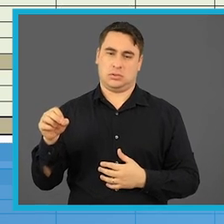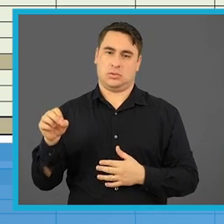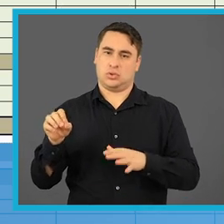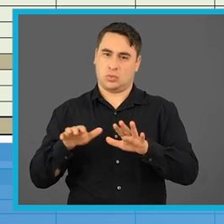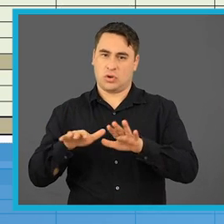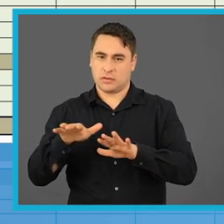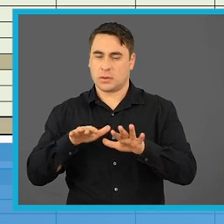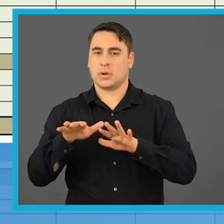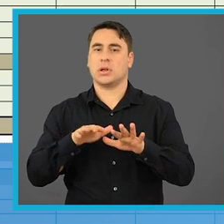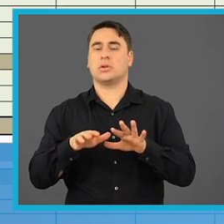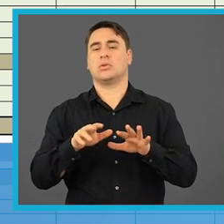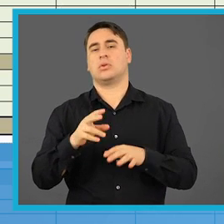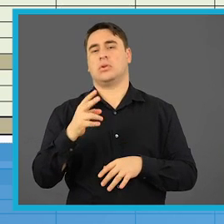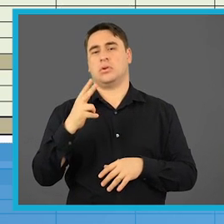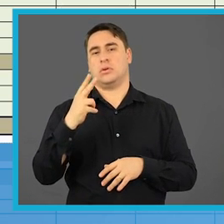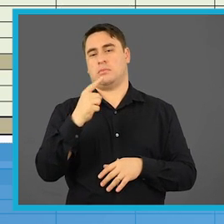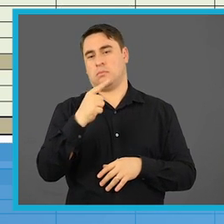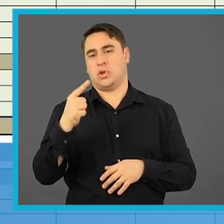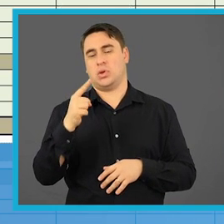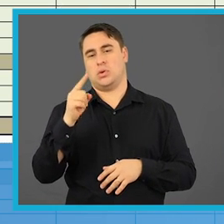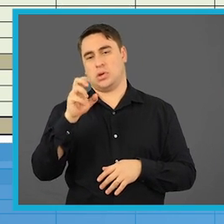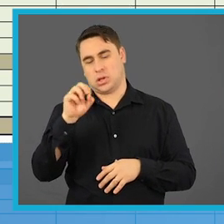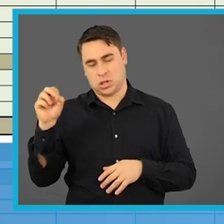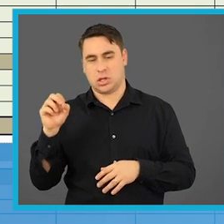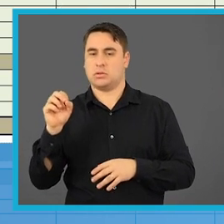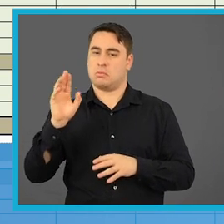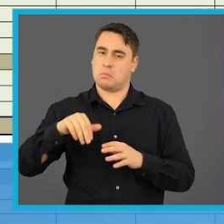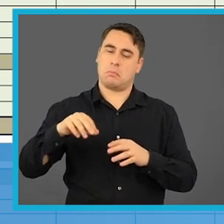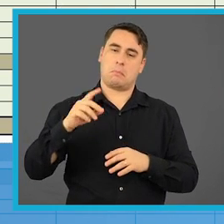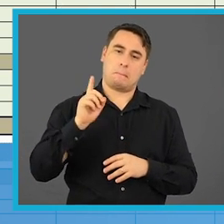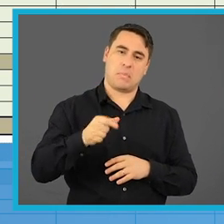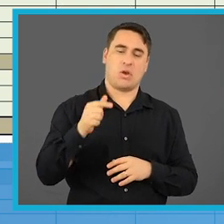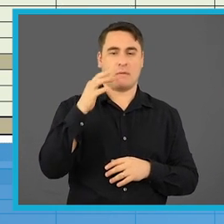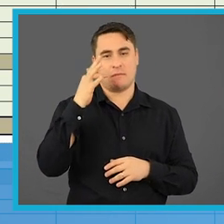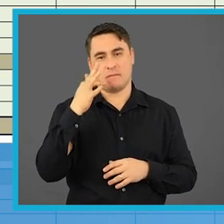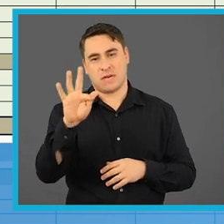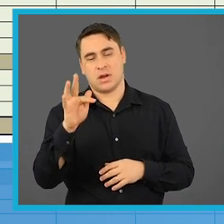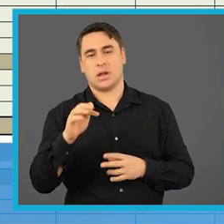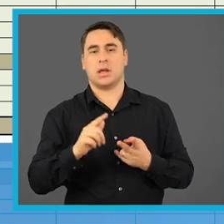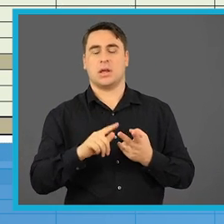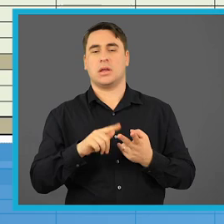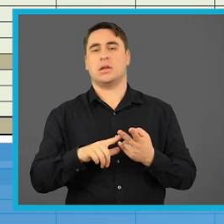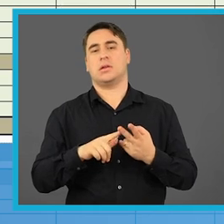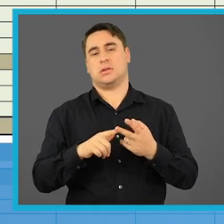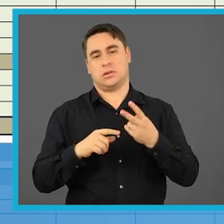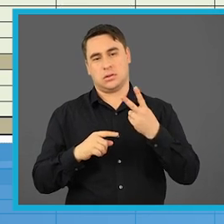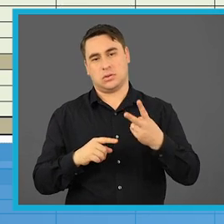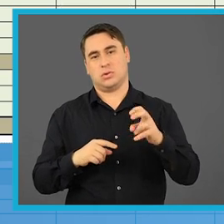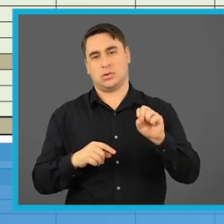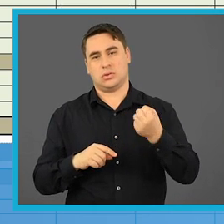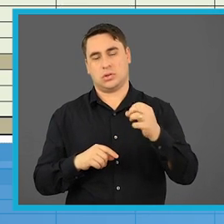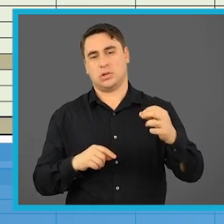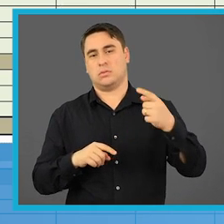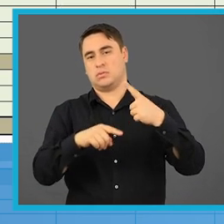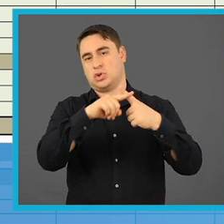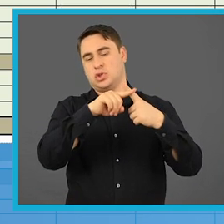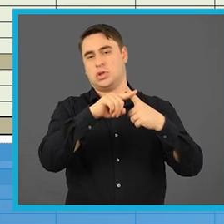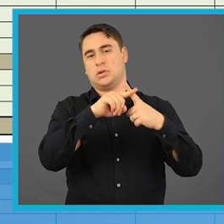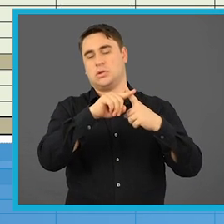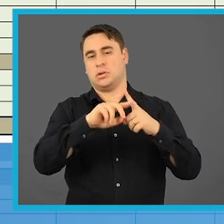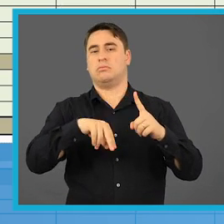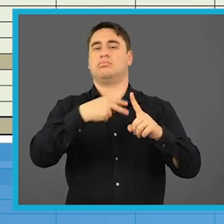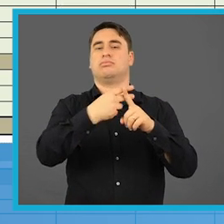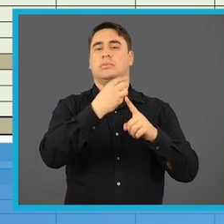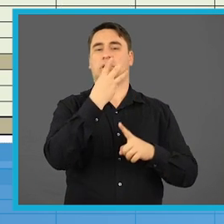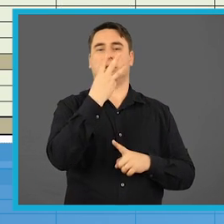né? O movimento foi 1.500 negativo e sobrou 1.000, que vem para fevereiro. Já fevereiro, o movimento foi de 2.800